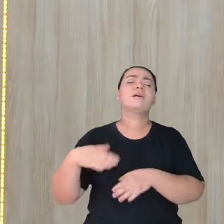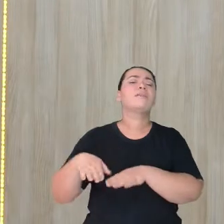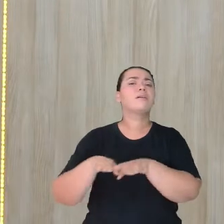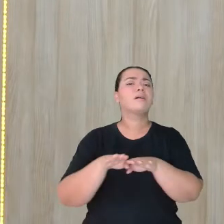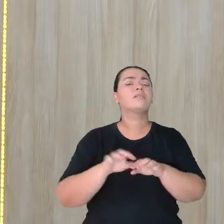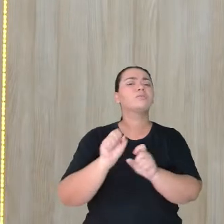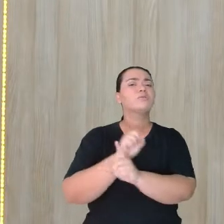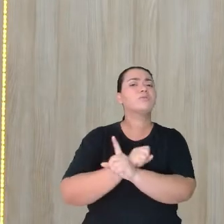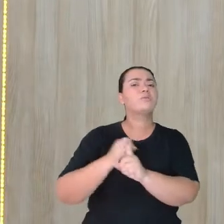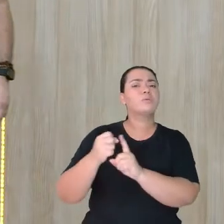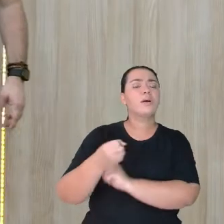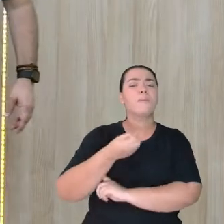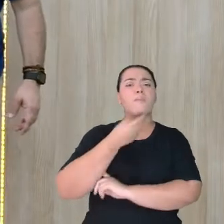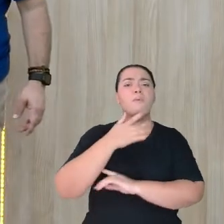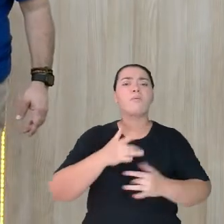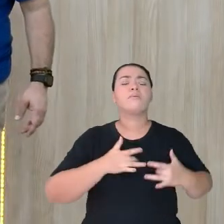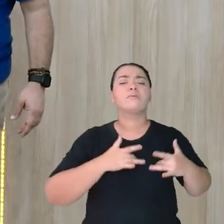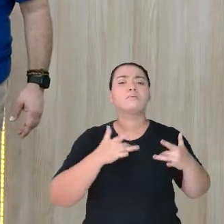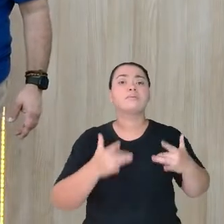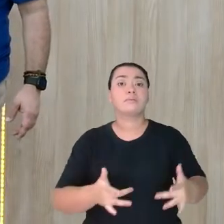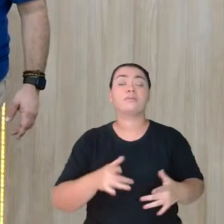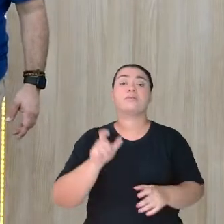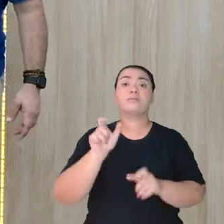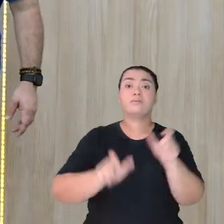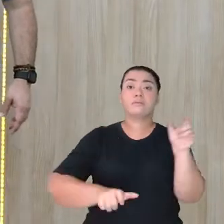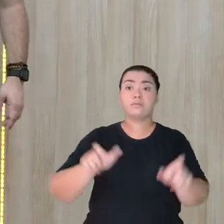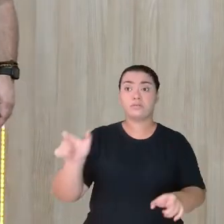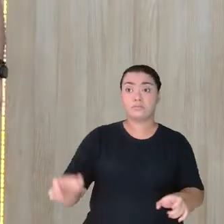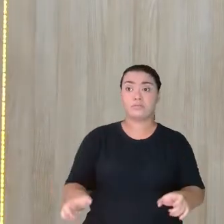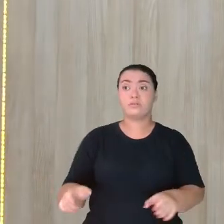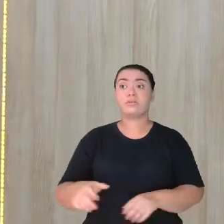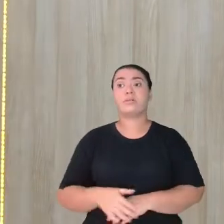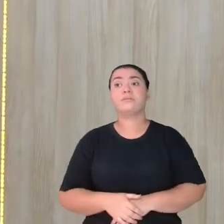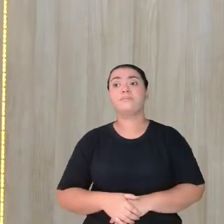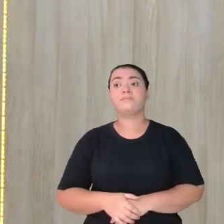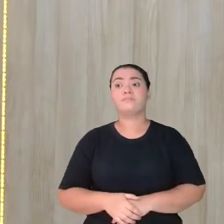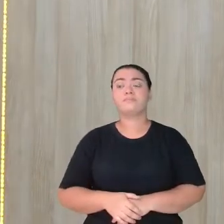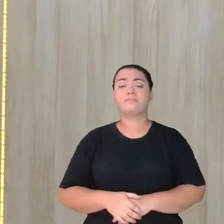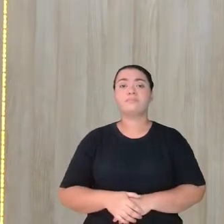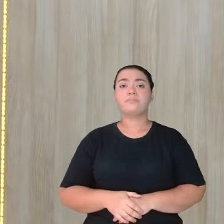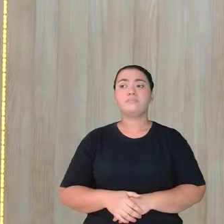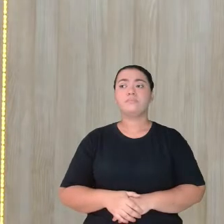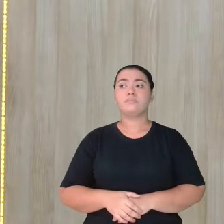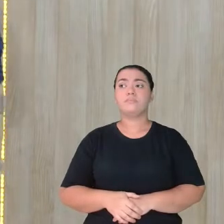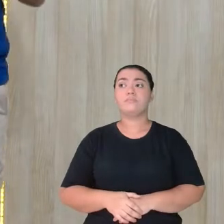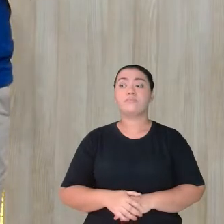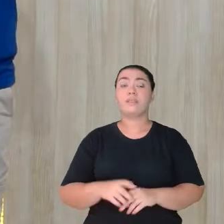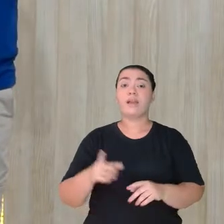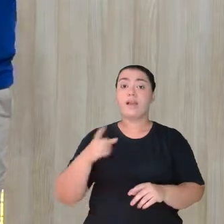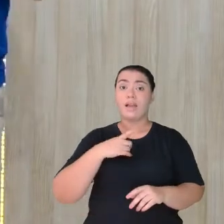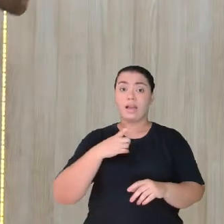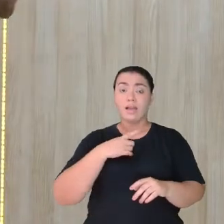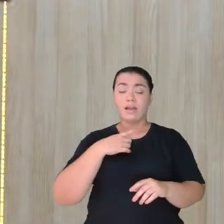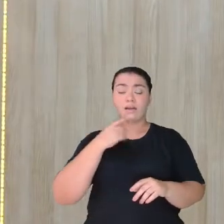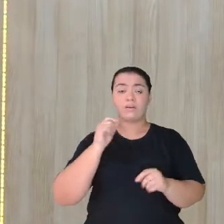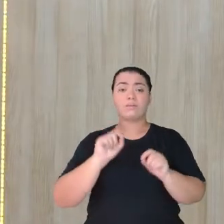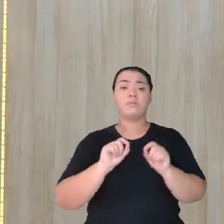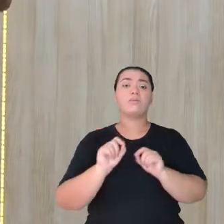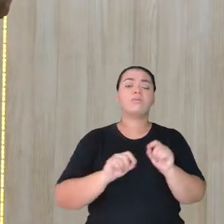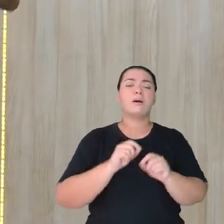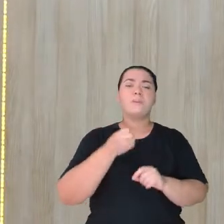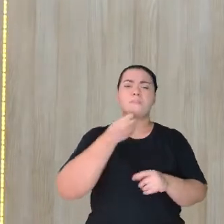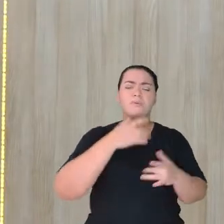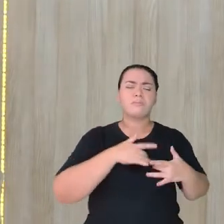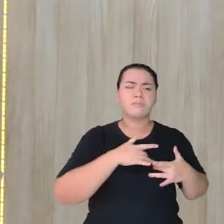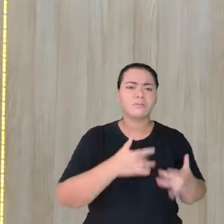sociedade, da boa ação das pessoas. Com isso, você estabelecendo ali, por meio da boa